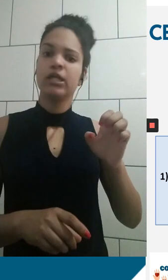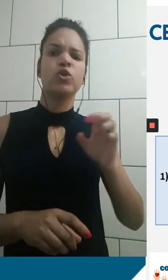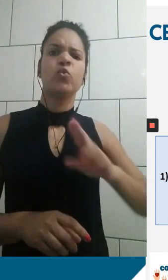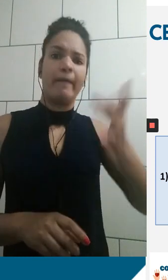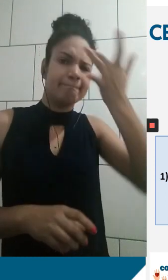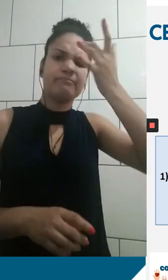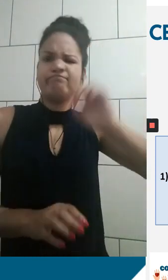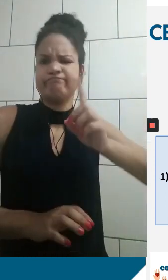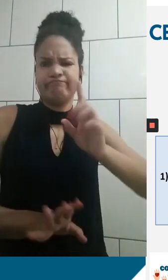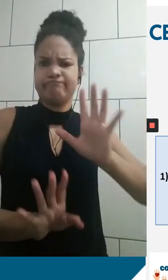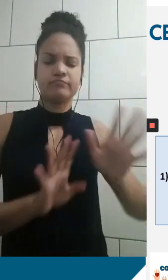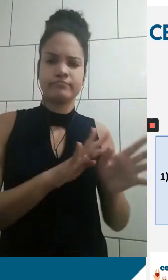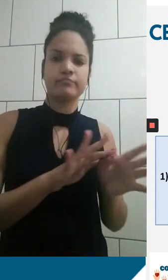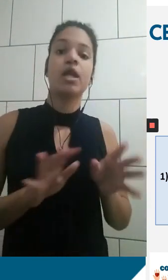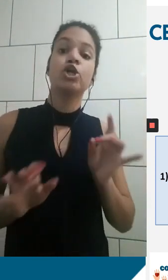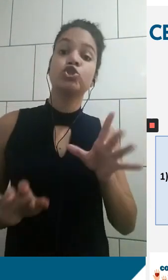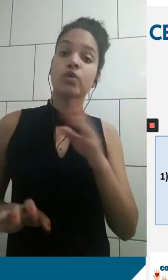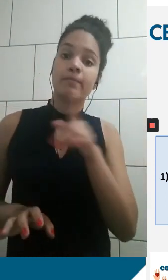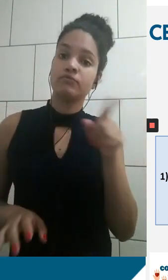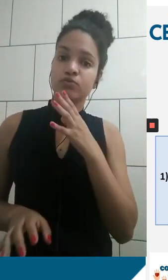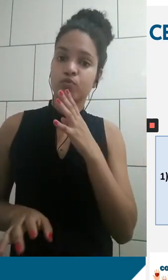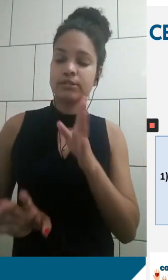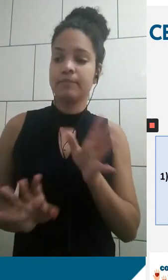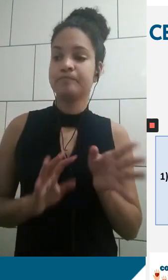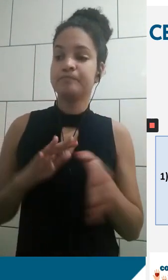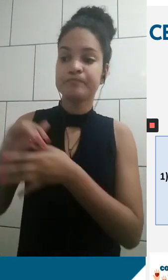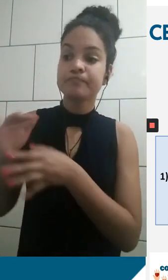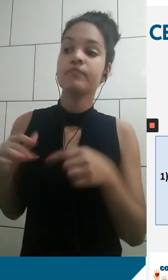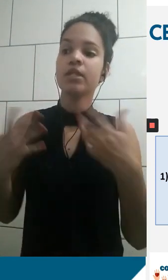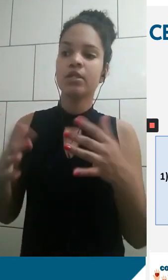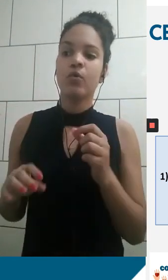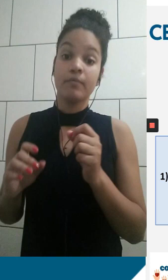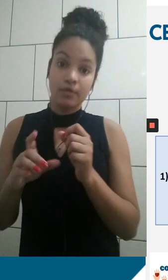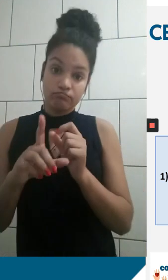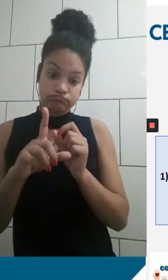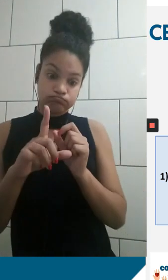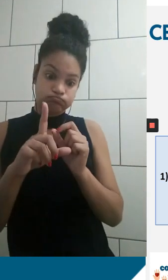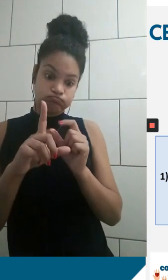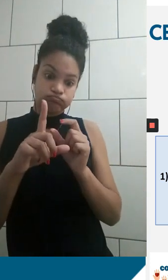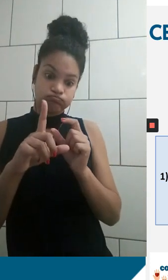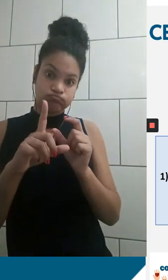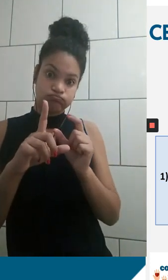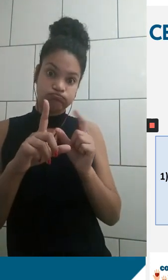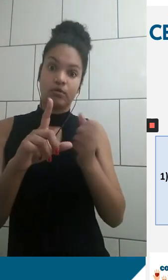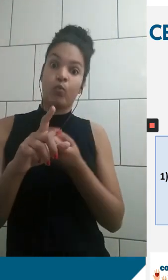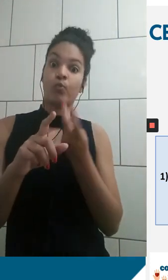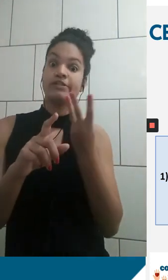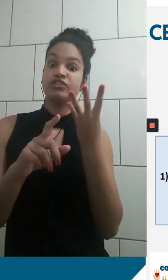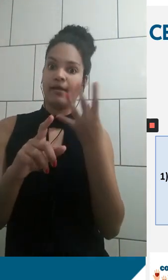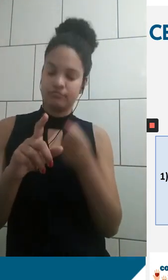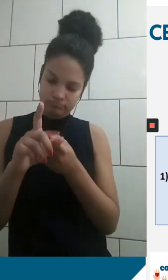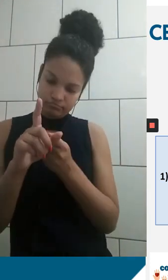aumentando a concentração de inibidor, isoompa, nesse eixo aqui, vou chamar de eixo X, para ficar